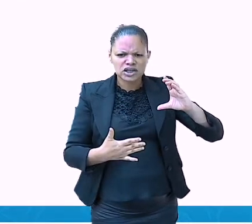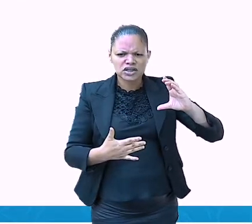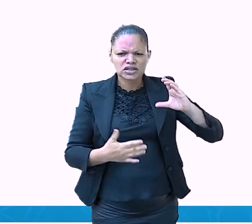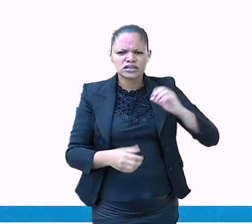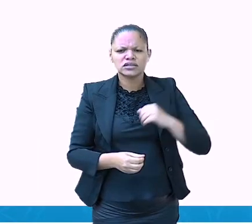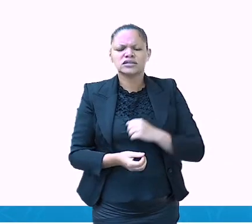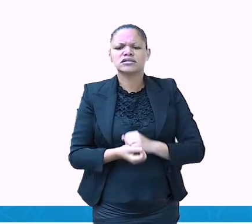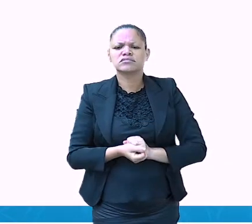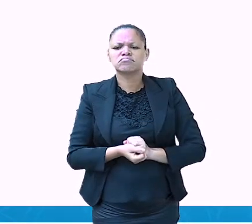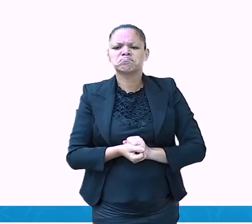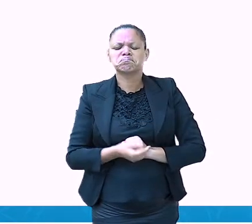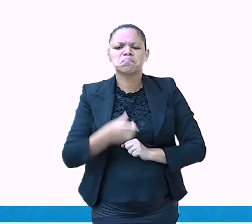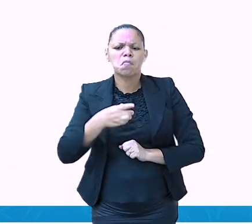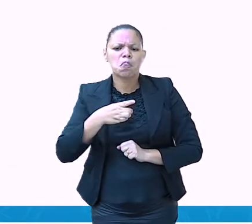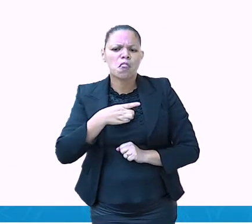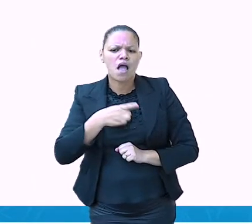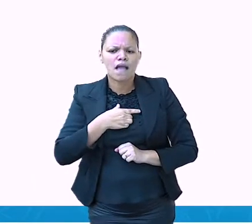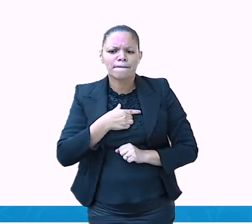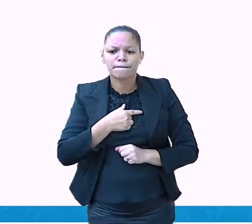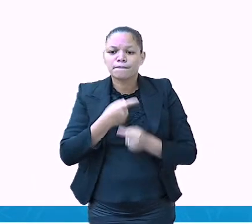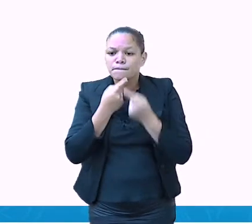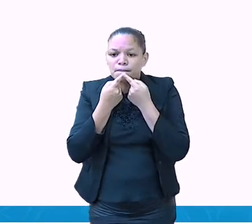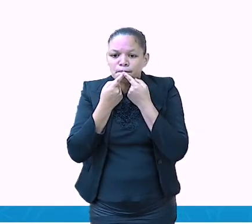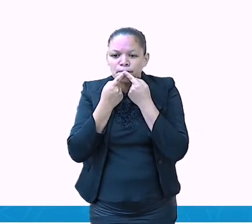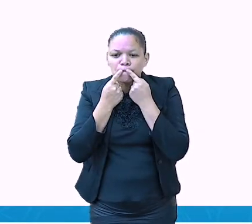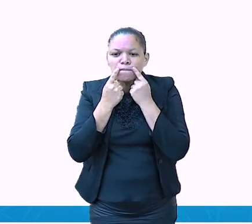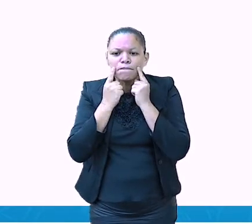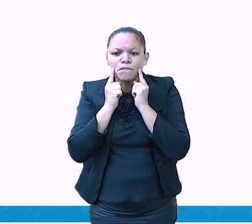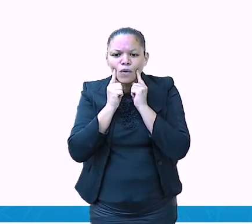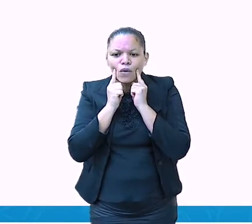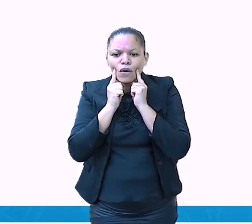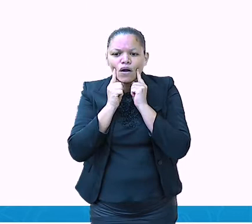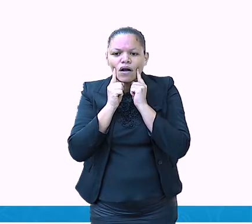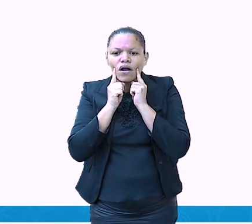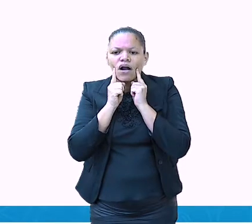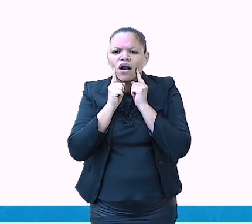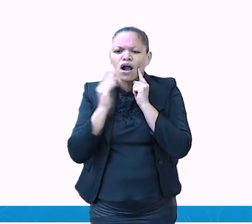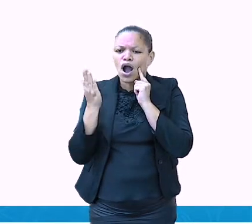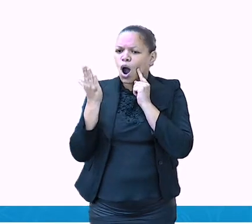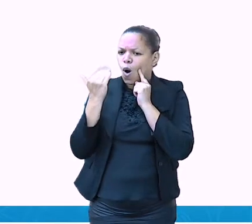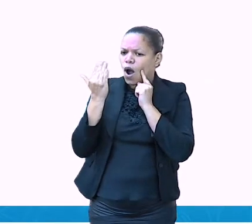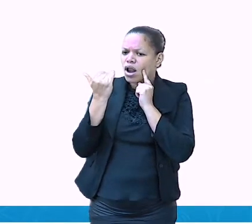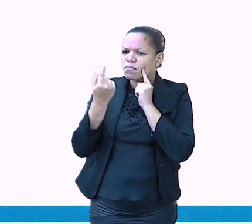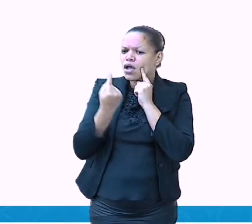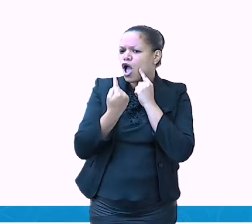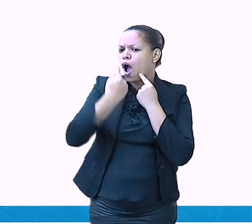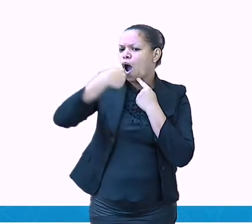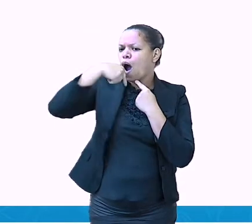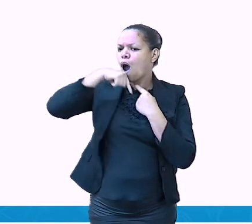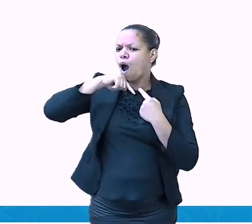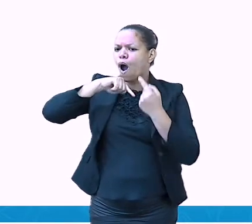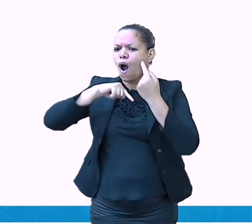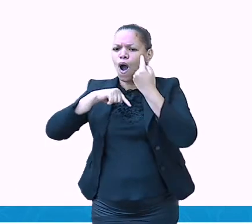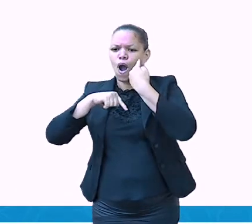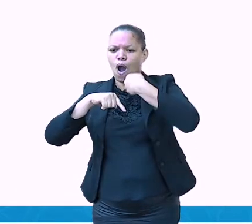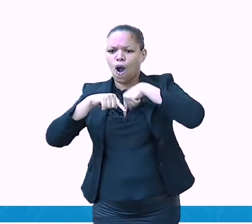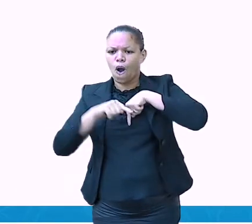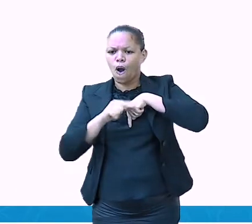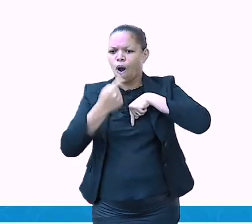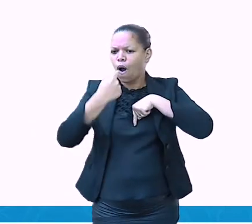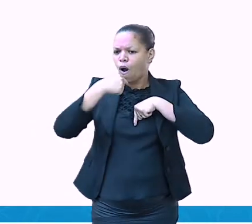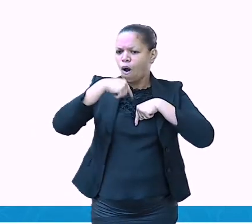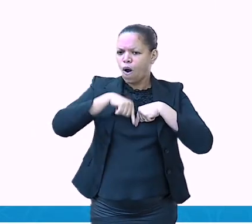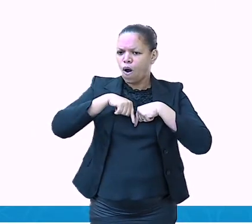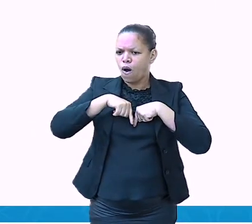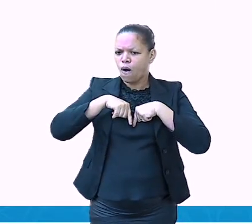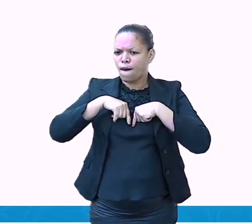na parte de baixo, ó. Então, entra o alimento por ali, ela se nutre e aquilo que ela não